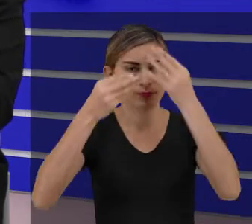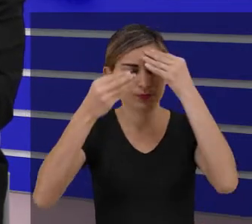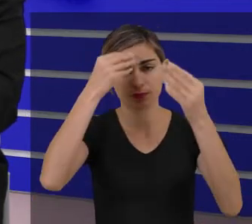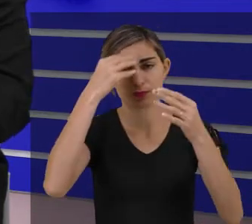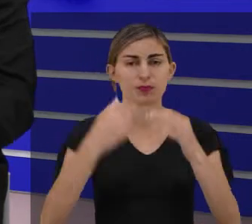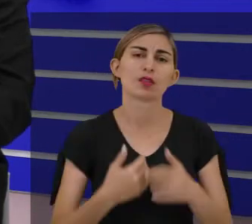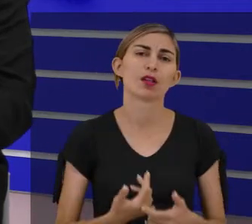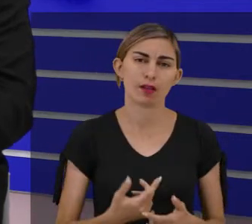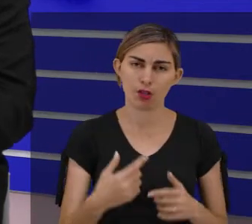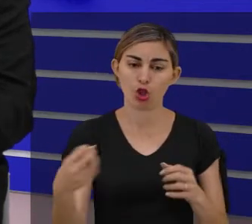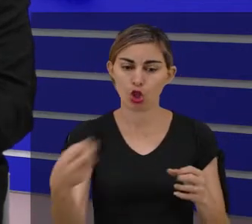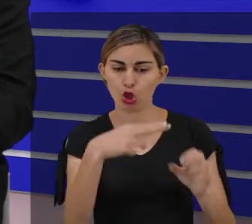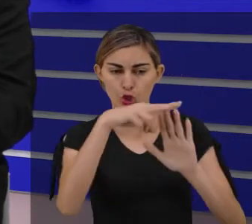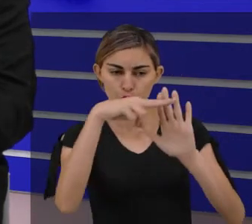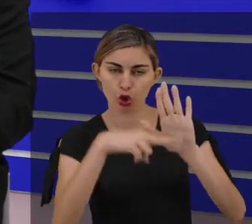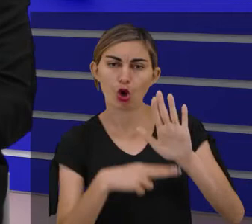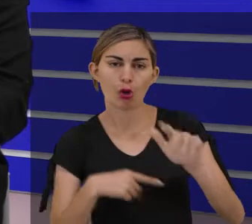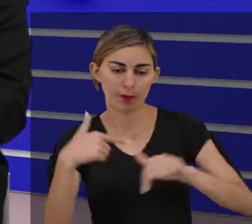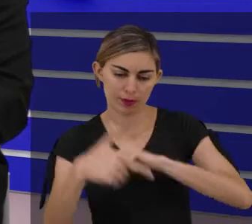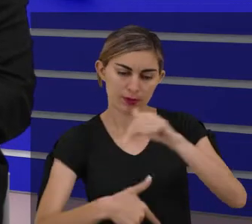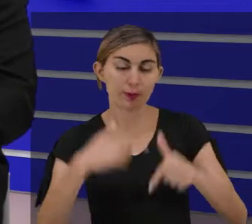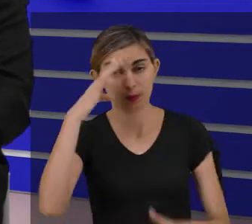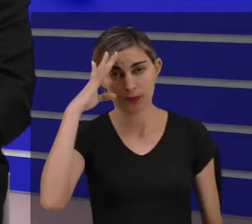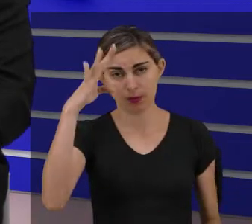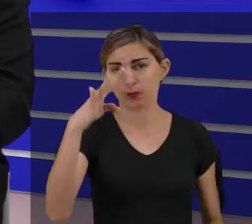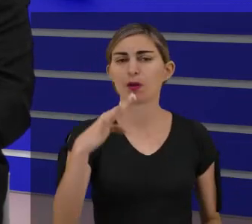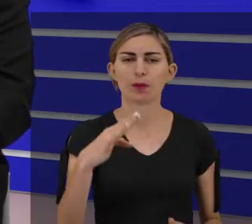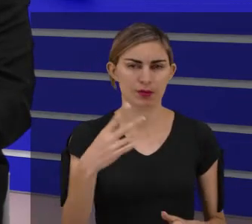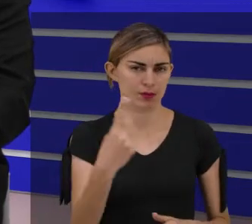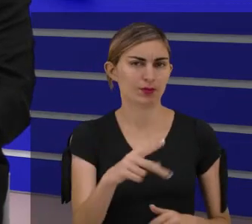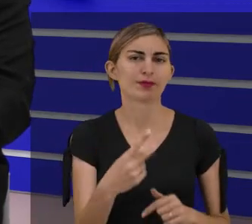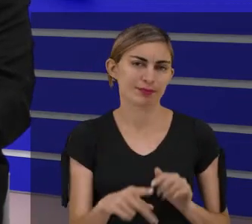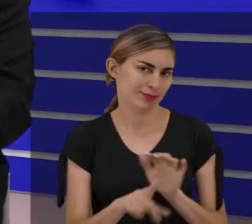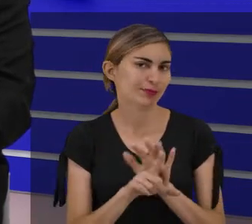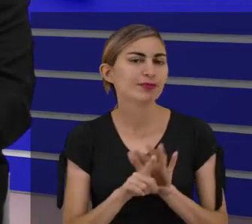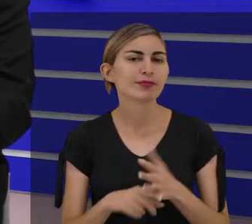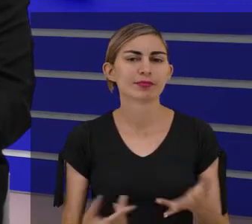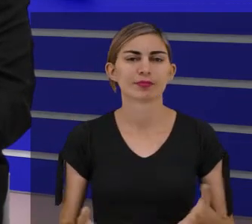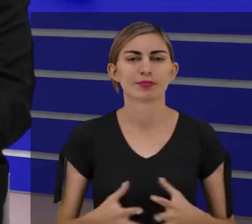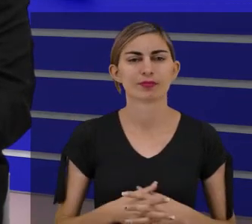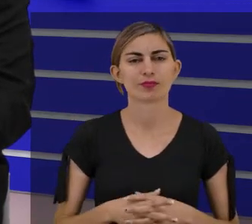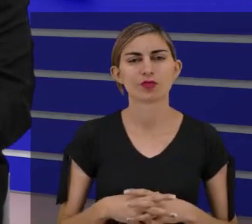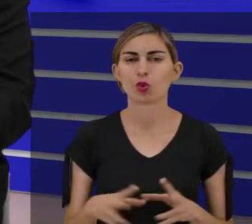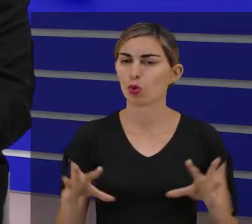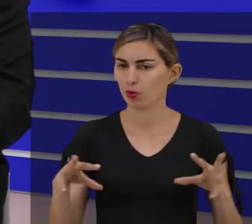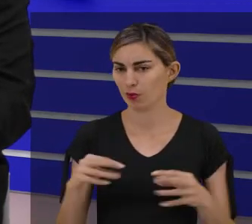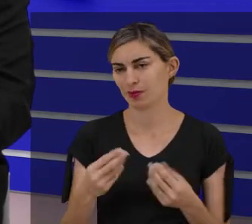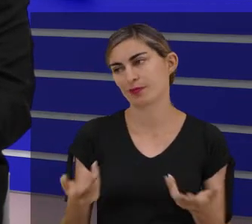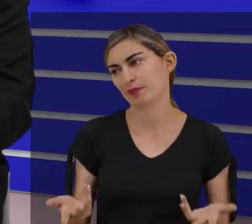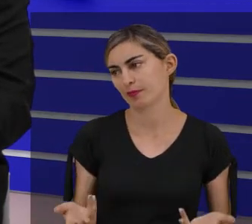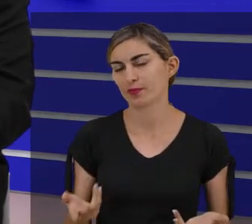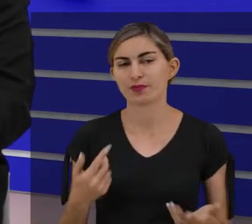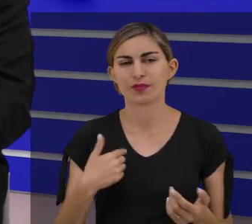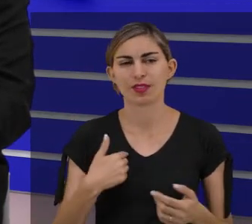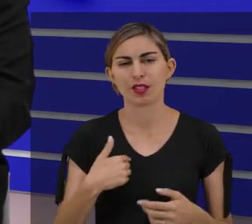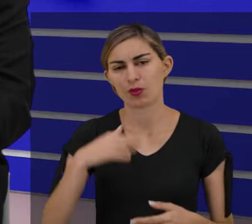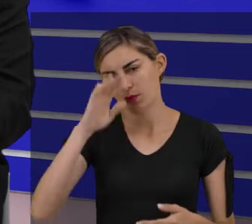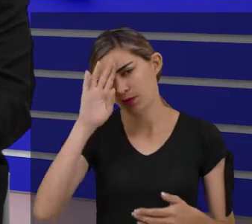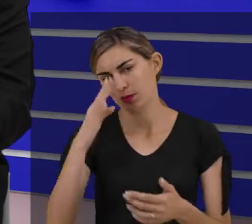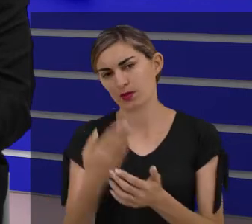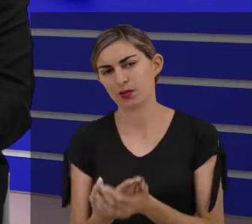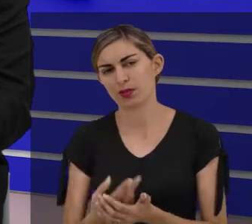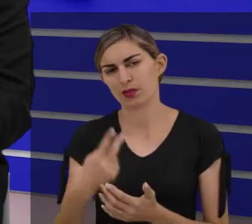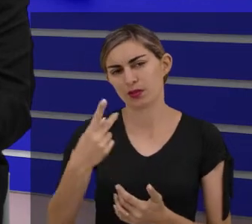máximo possível dessas normas trabalhistas, principalmente nesse aspecto da negociação. Com isso, não é, eu